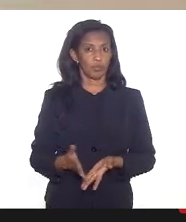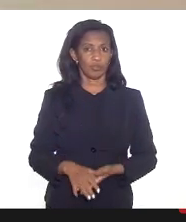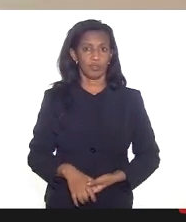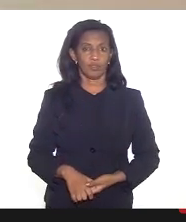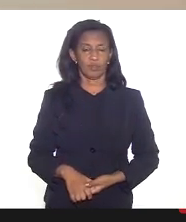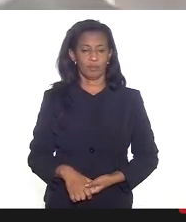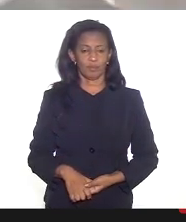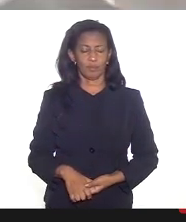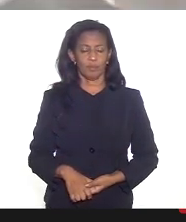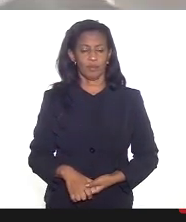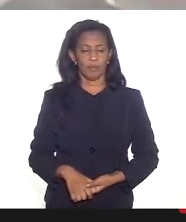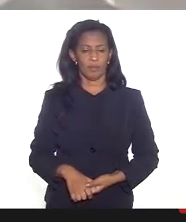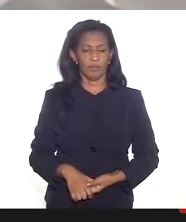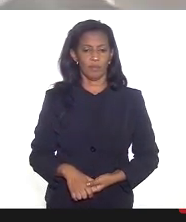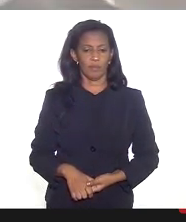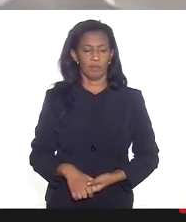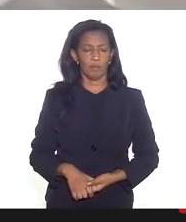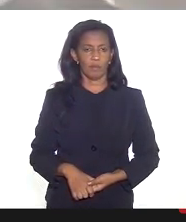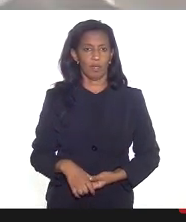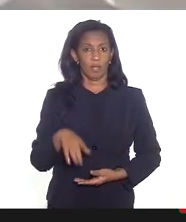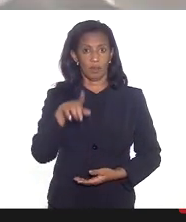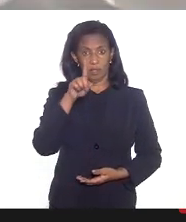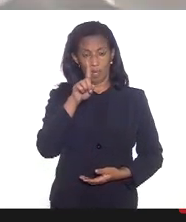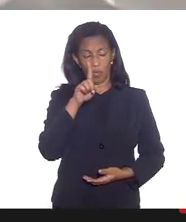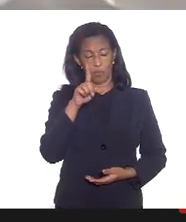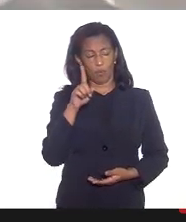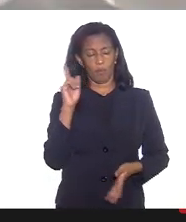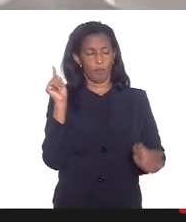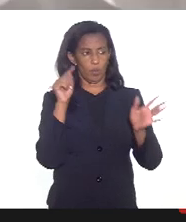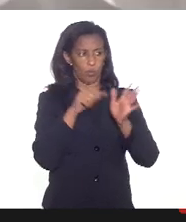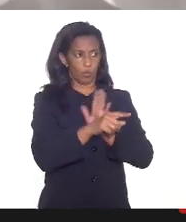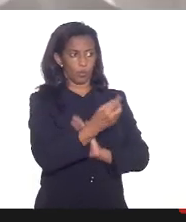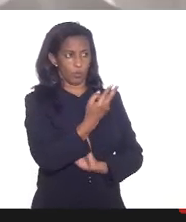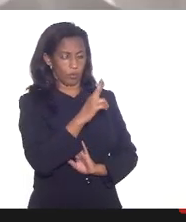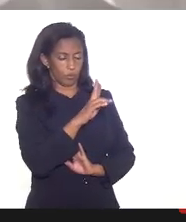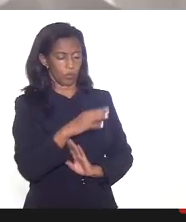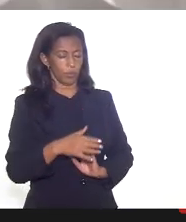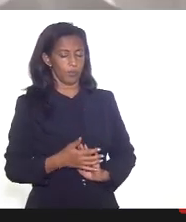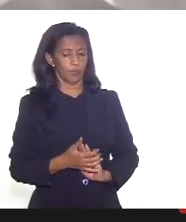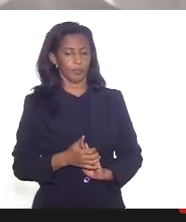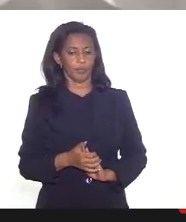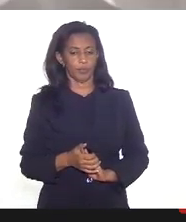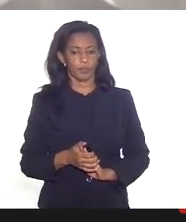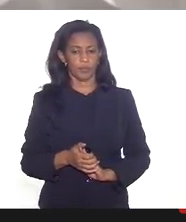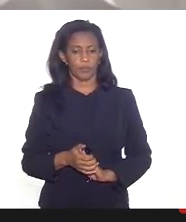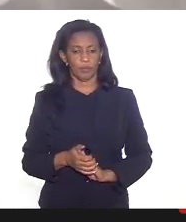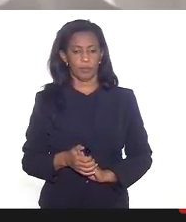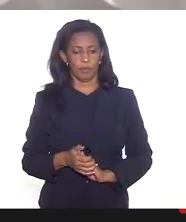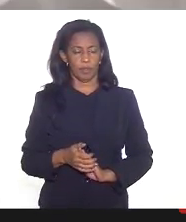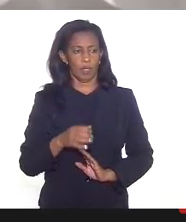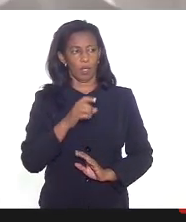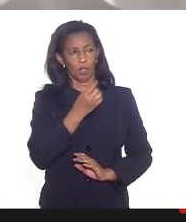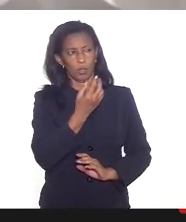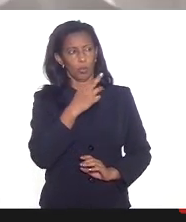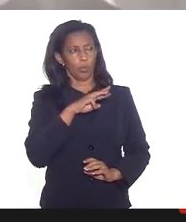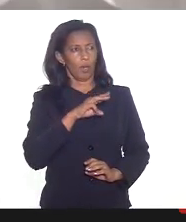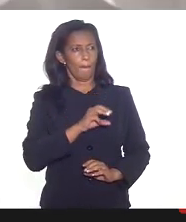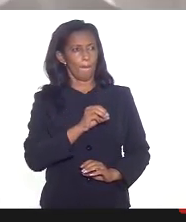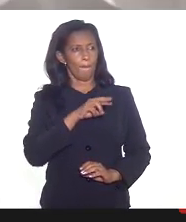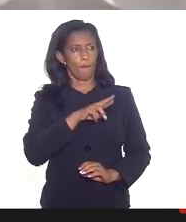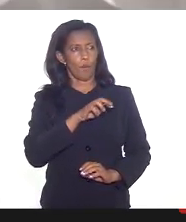tem o chat Doutor Mário Sérgio por favor da doutora morena